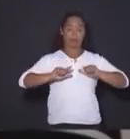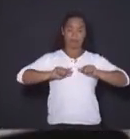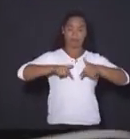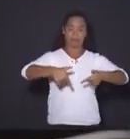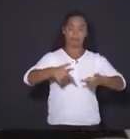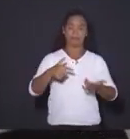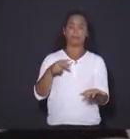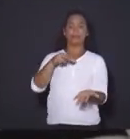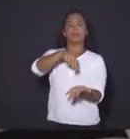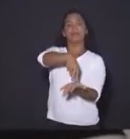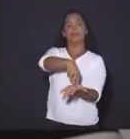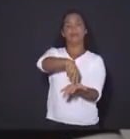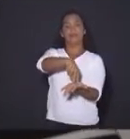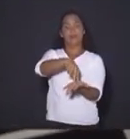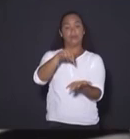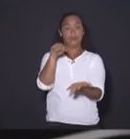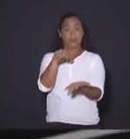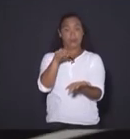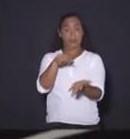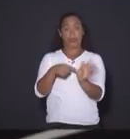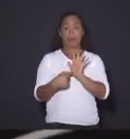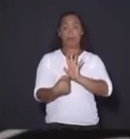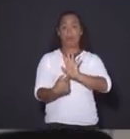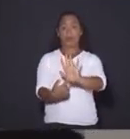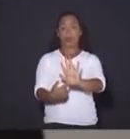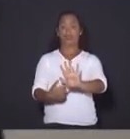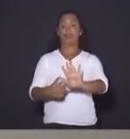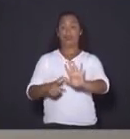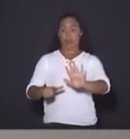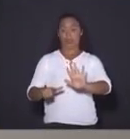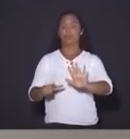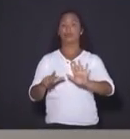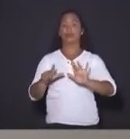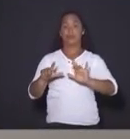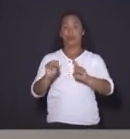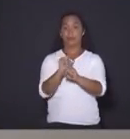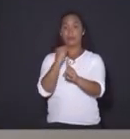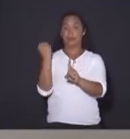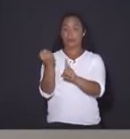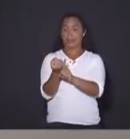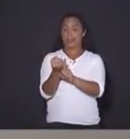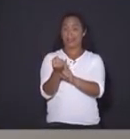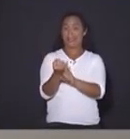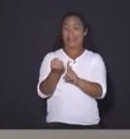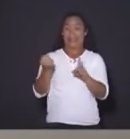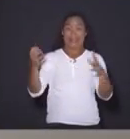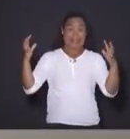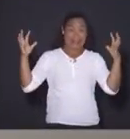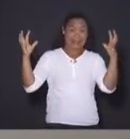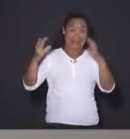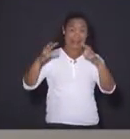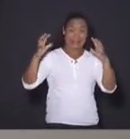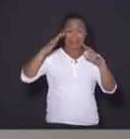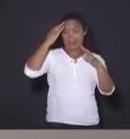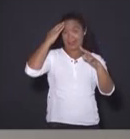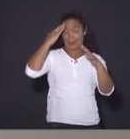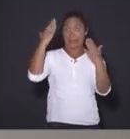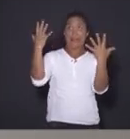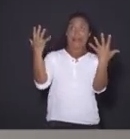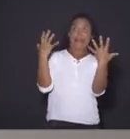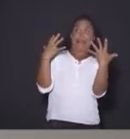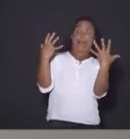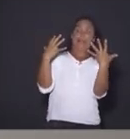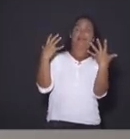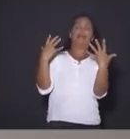traz publicamente essa discussão para a sociedade brasileira inclusive debaixo de muita tensão no início dos anos 2000 foi o